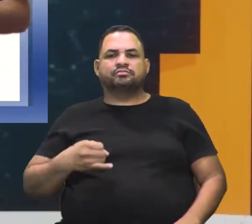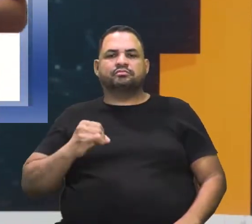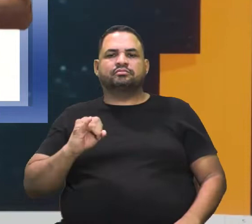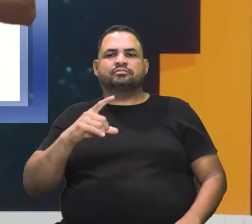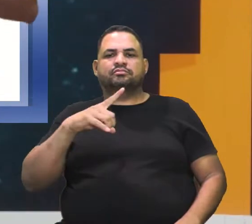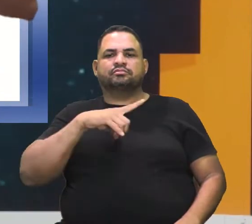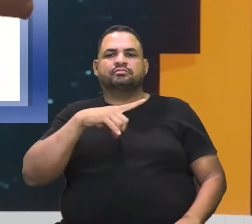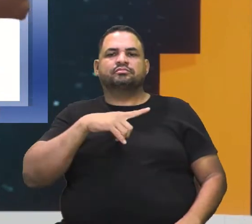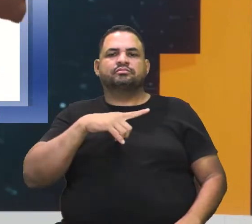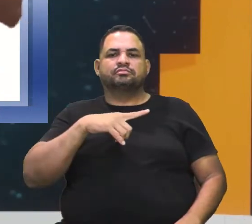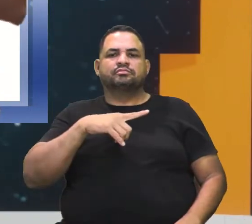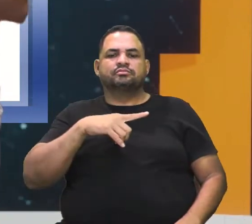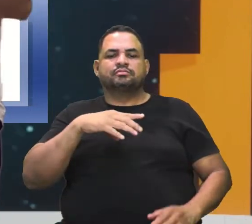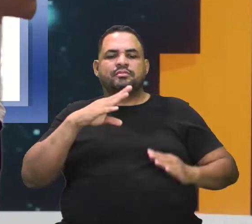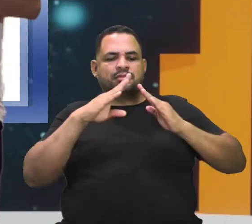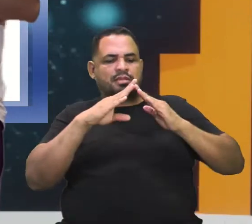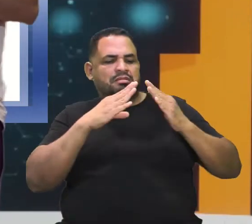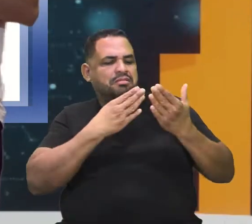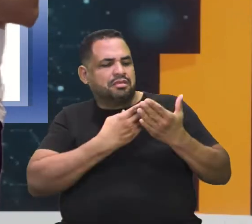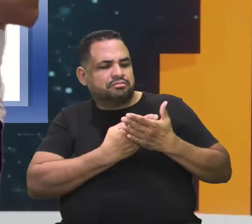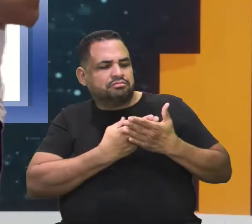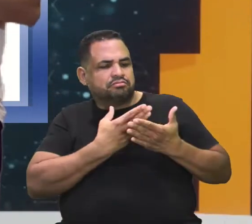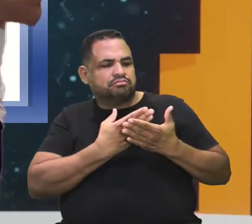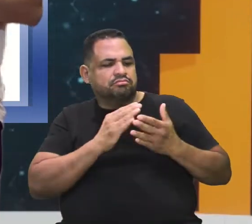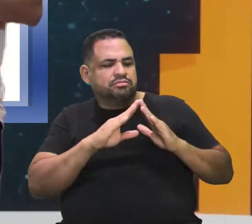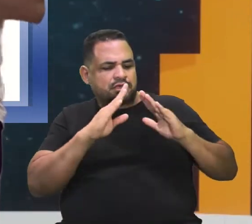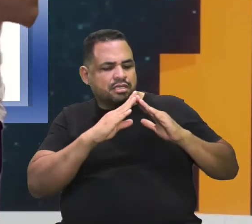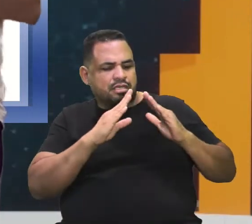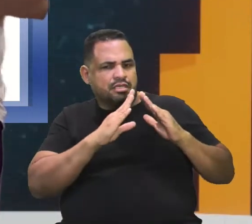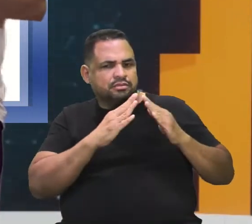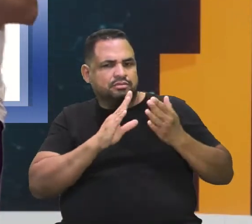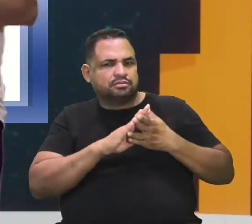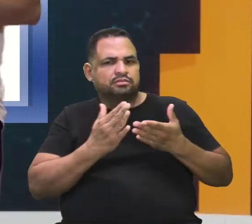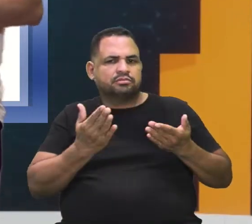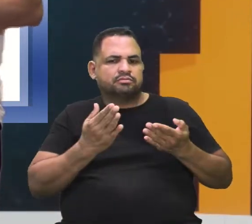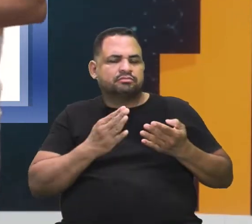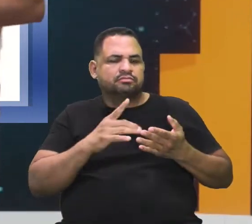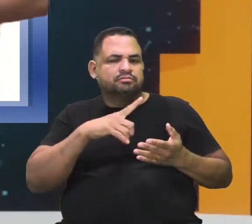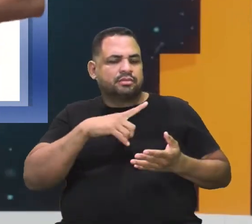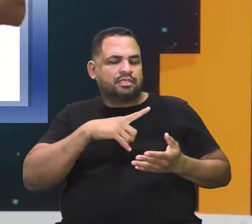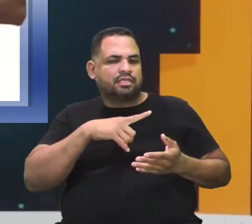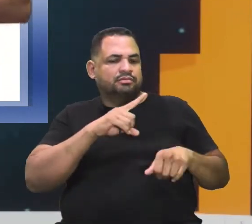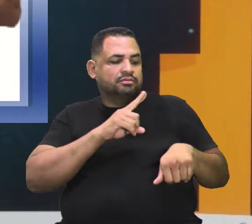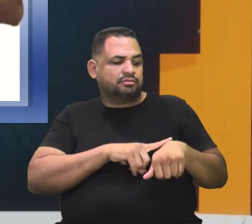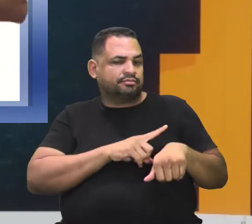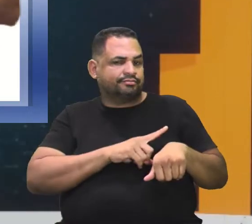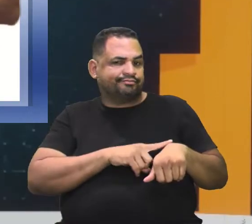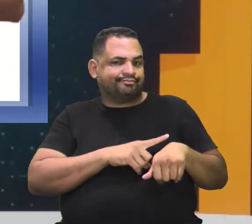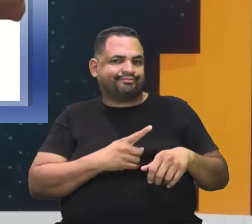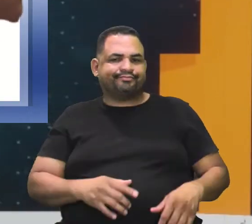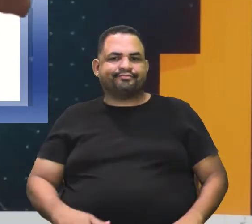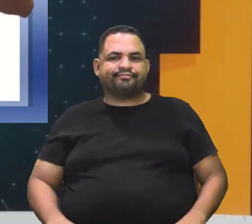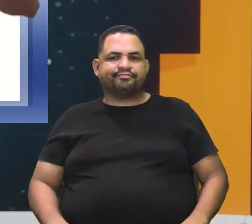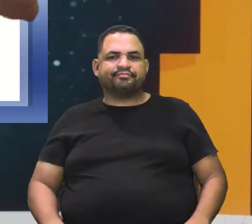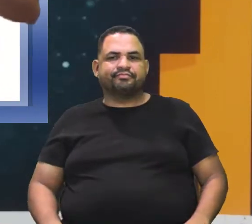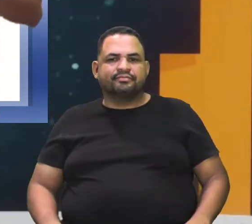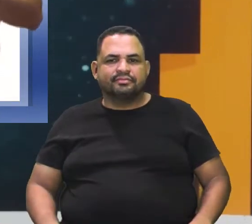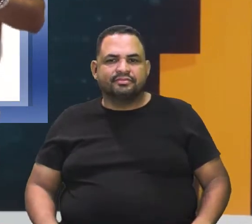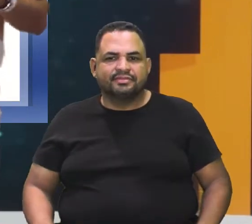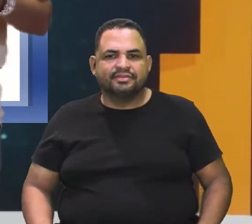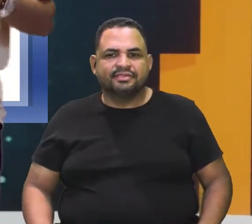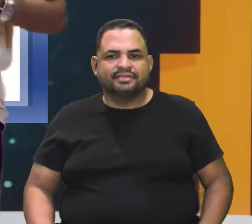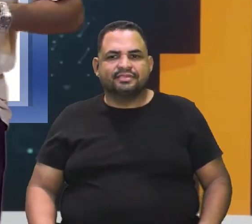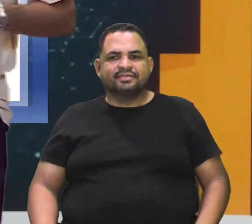você tiver, no caso, um tempinho ali... Sobrando? Ao invés de... Não, calma, sobrando não. Sobrando não? Ao invés de